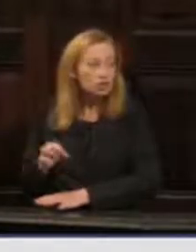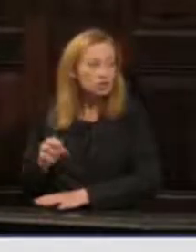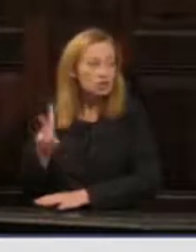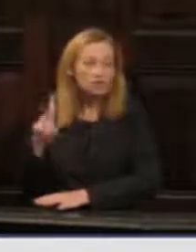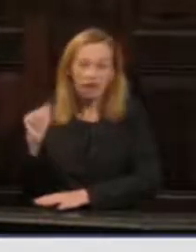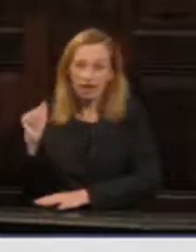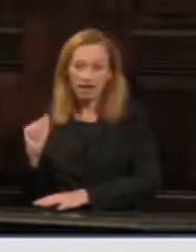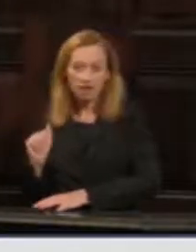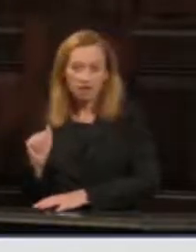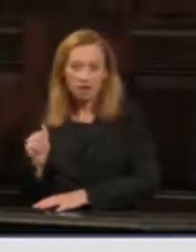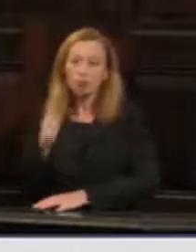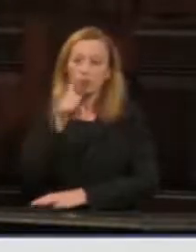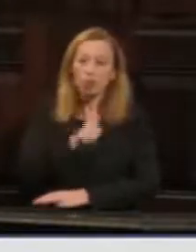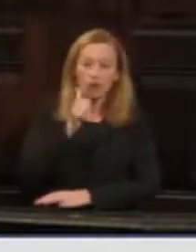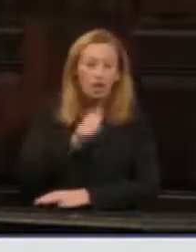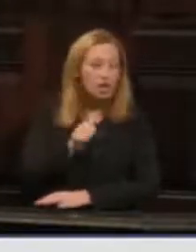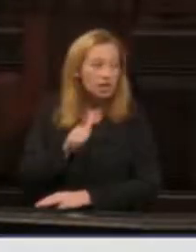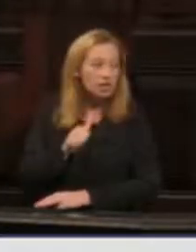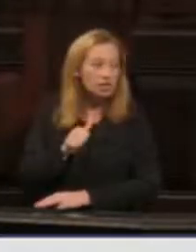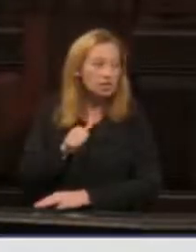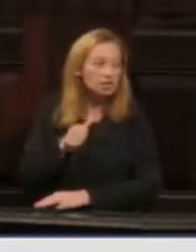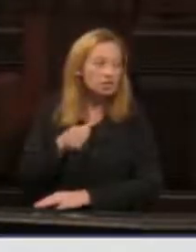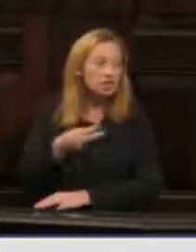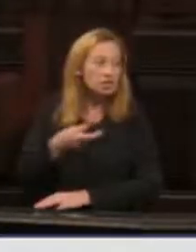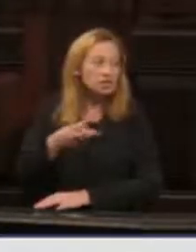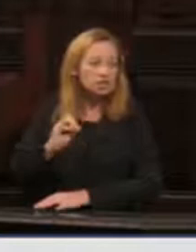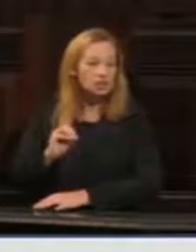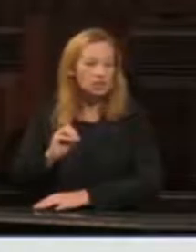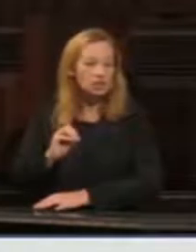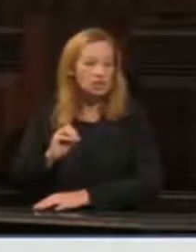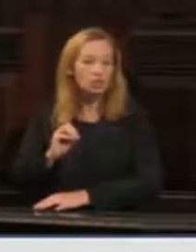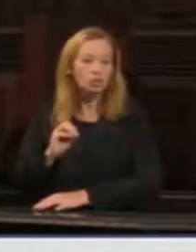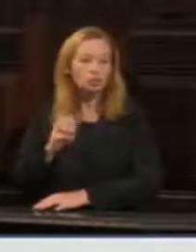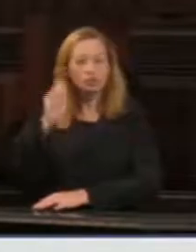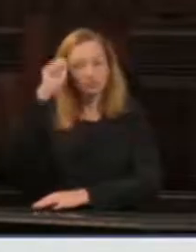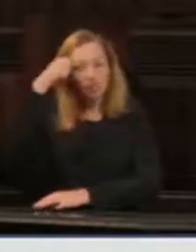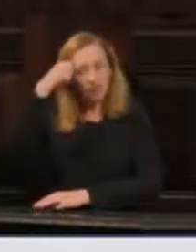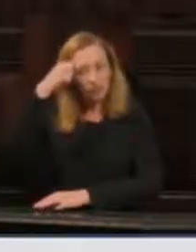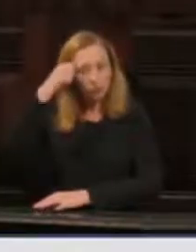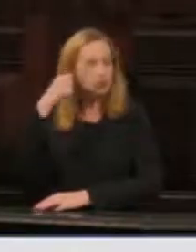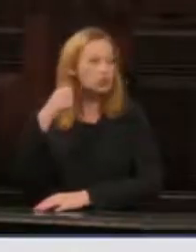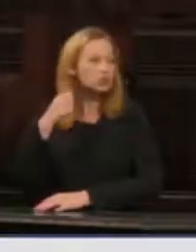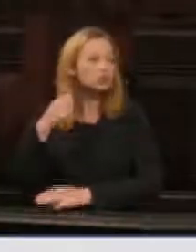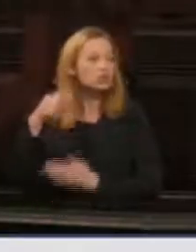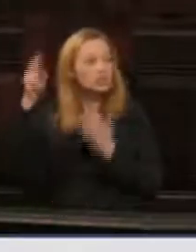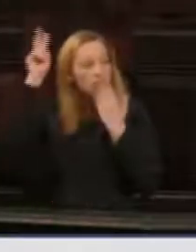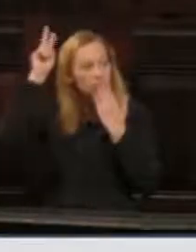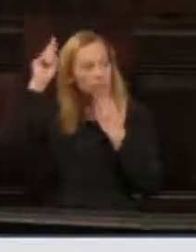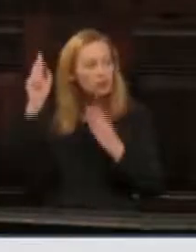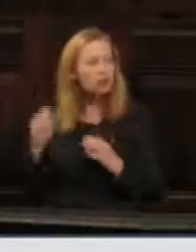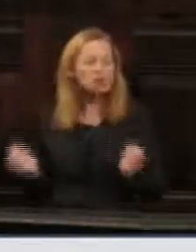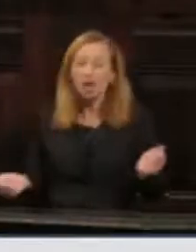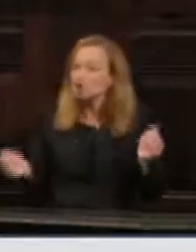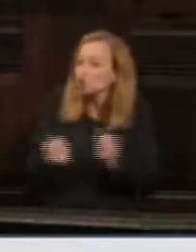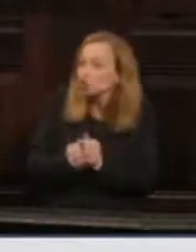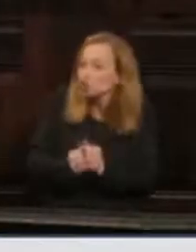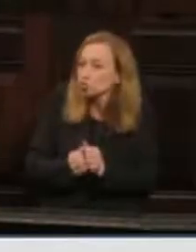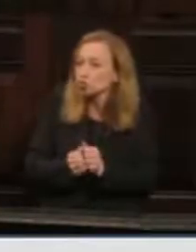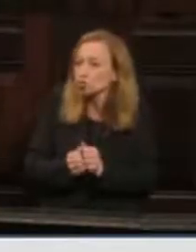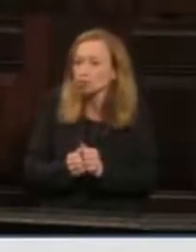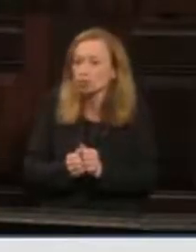e 30% preenchidas por negros e pardos. Então realmente é um objetivo que a gente vem fazendo, junto com